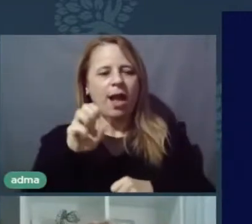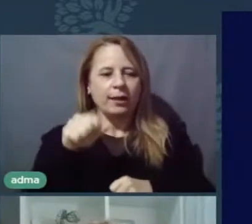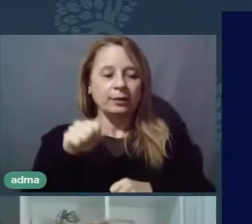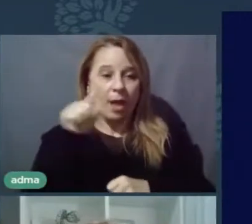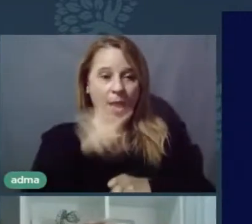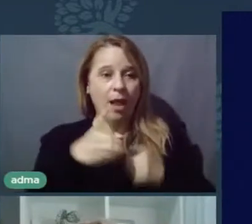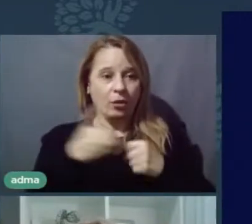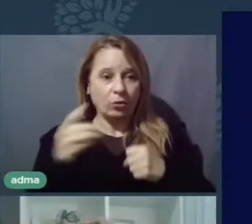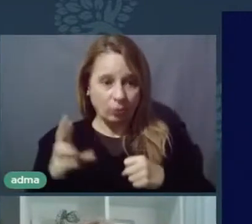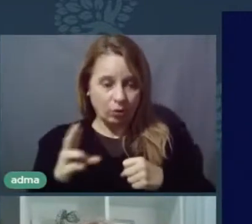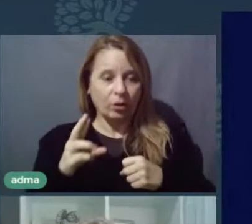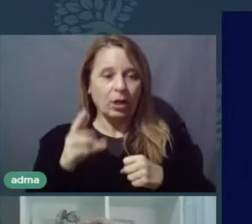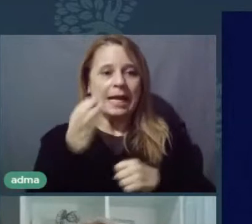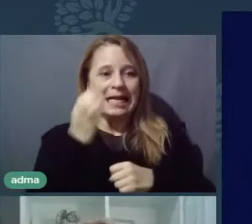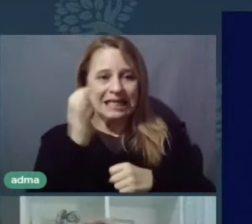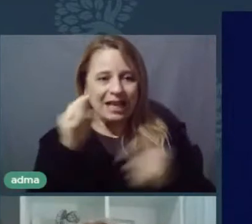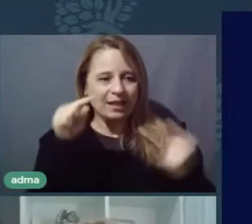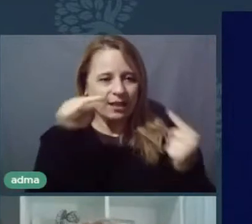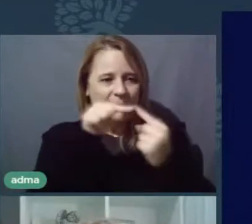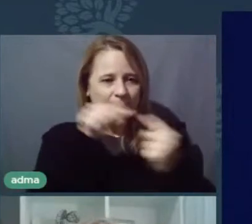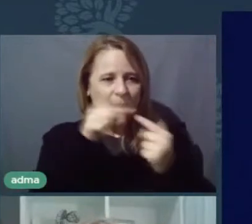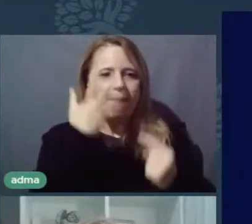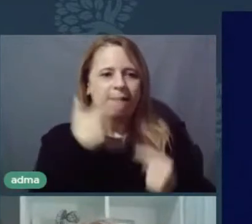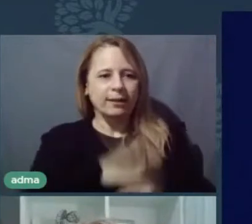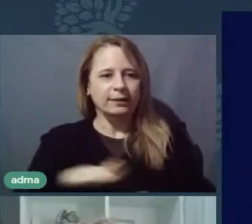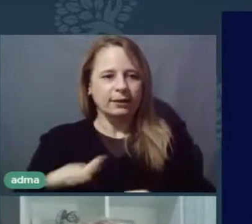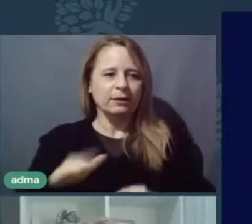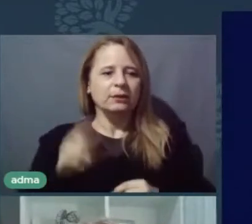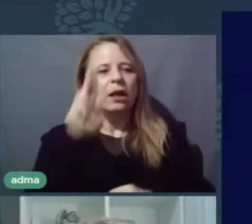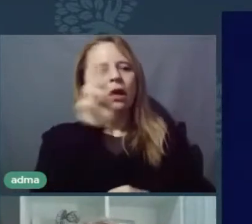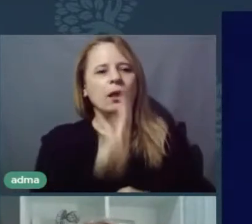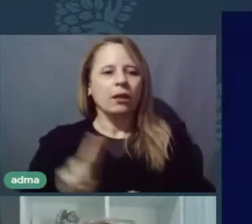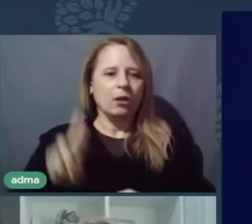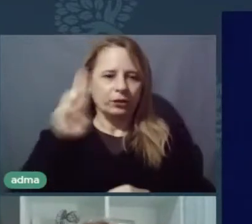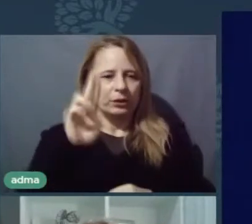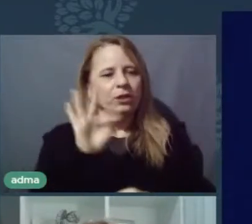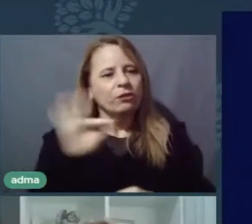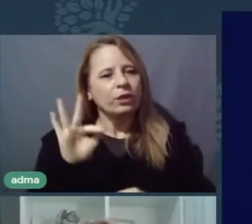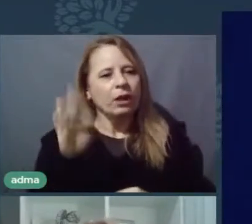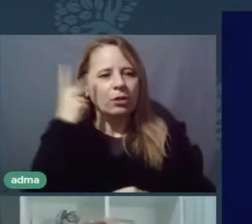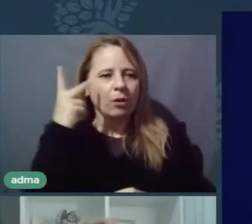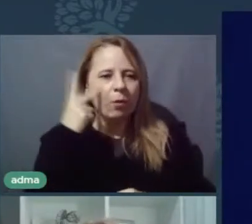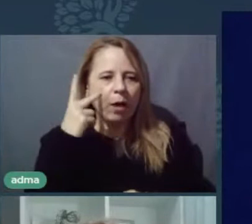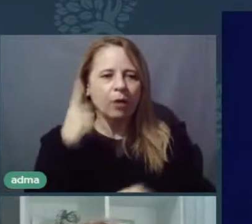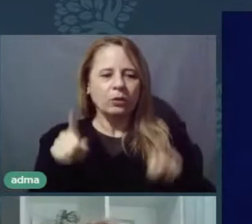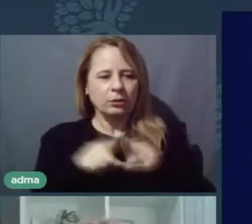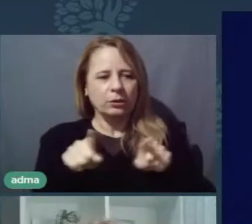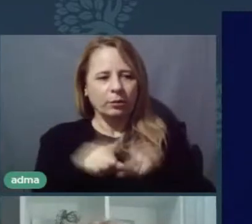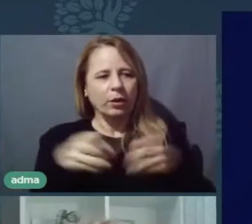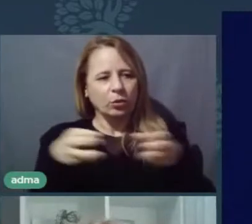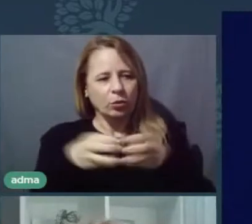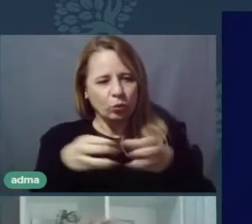Ciências Aplicadas à Pediatria na Universidade Federal de São Paulo, na Unifesp. Ela é membro do Departamento de Pediatria